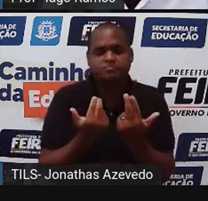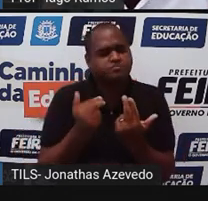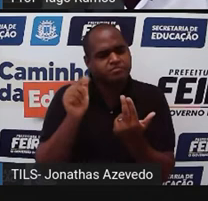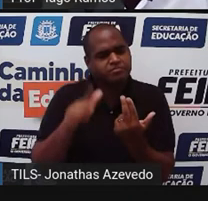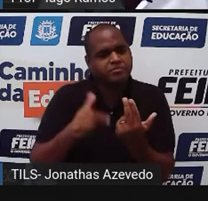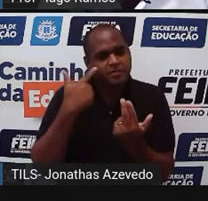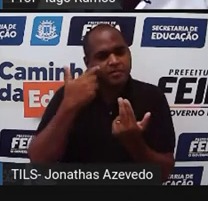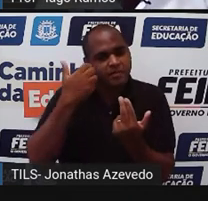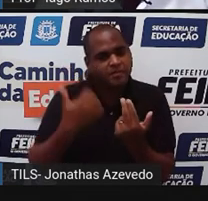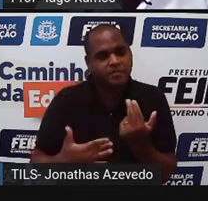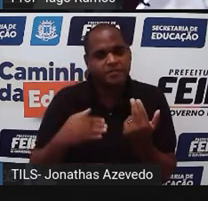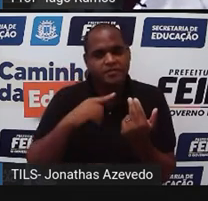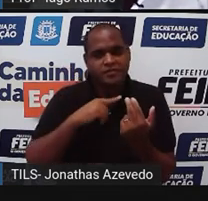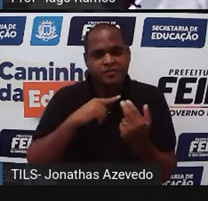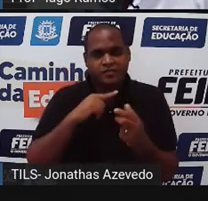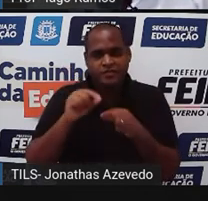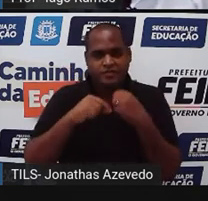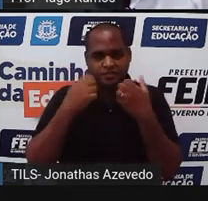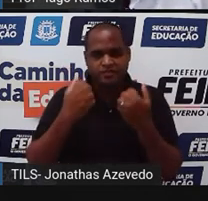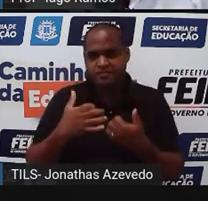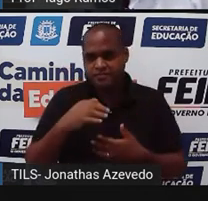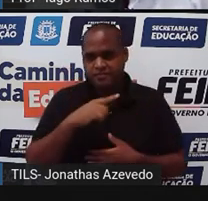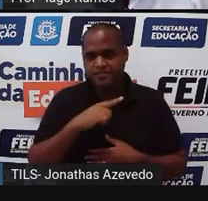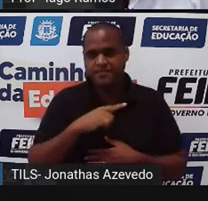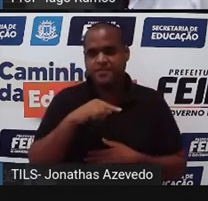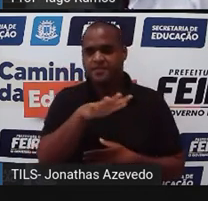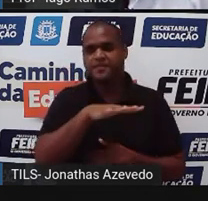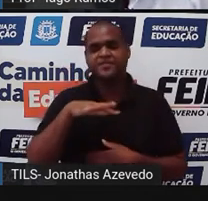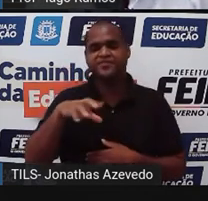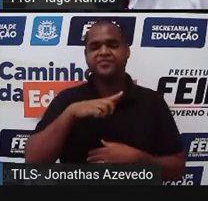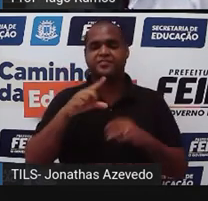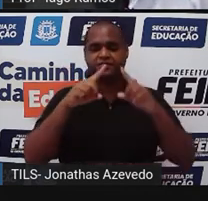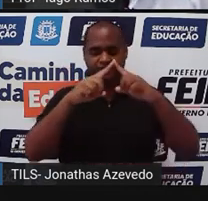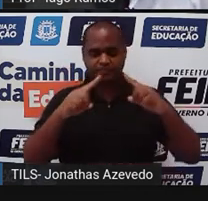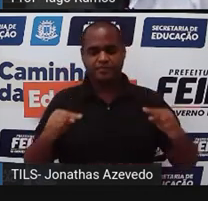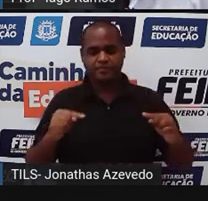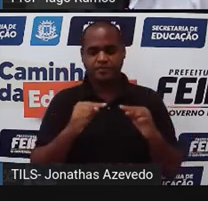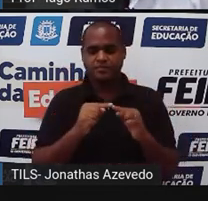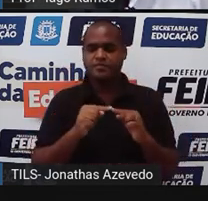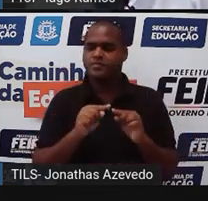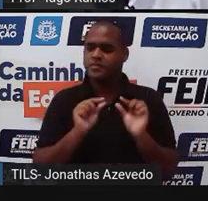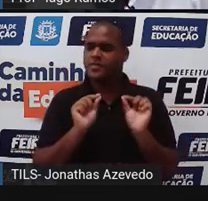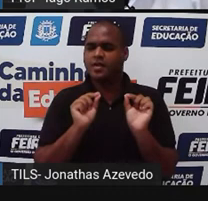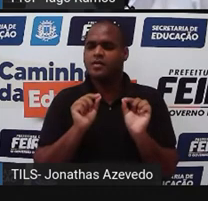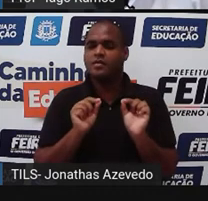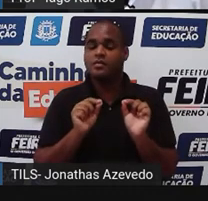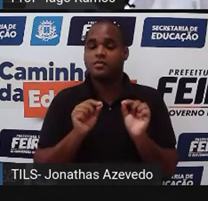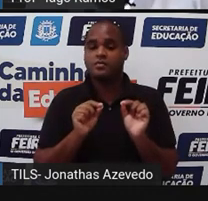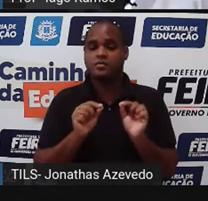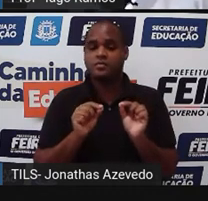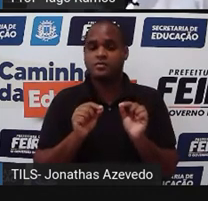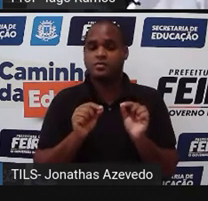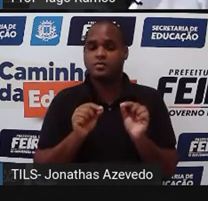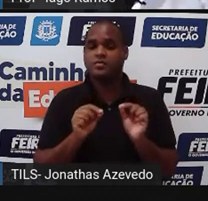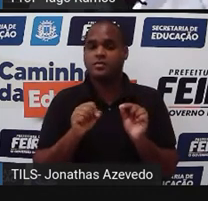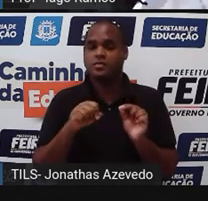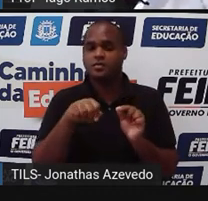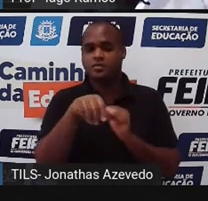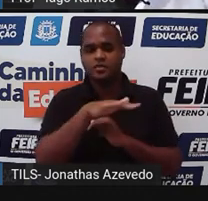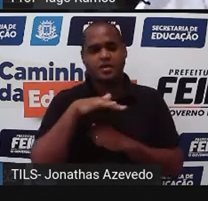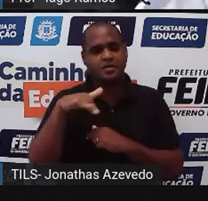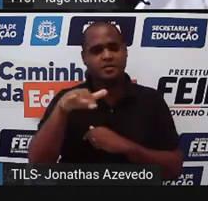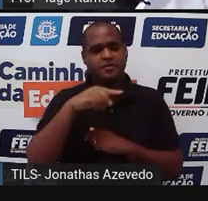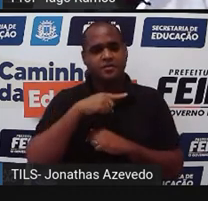aquela expressão Zinha que eu te mostrei que a área do triângulo aqui olha olha ela aqui é base vezes altura dividido